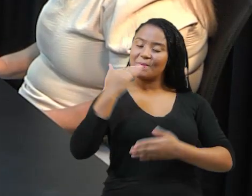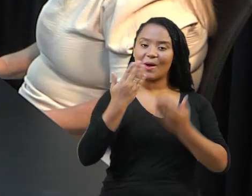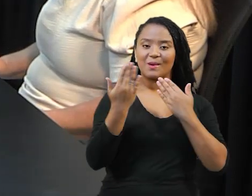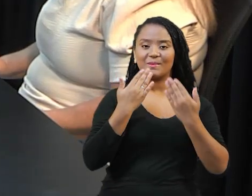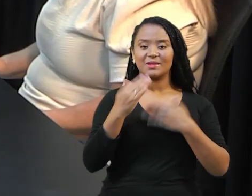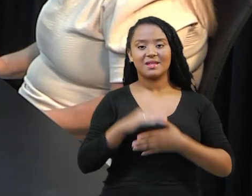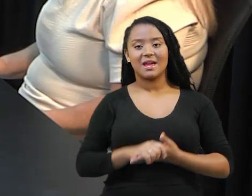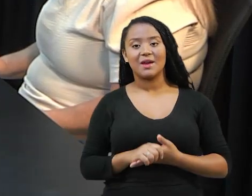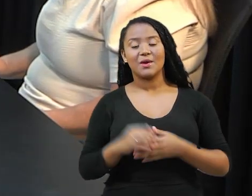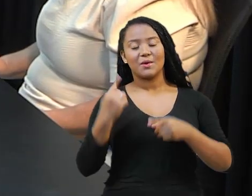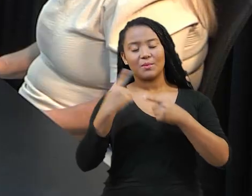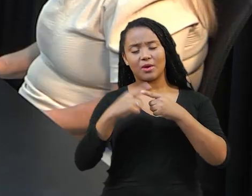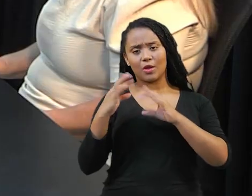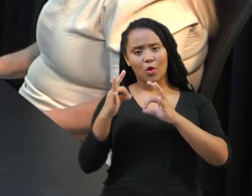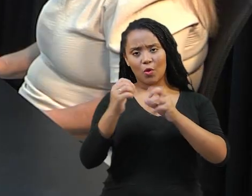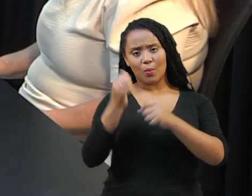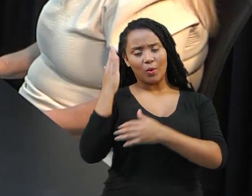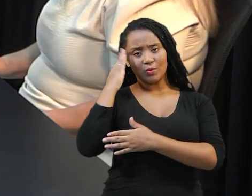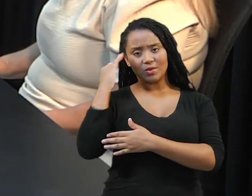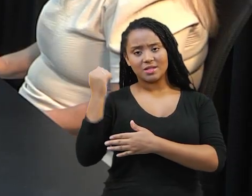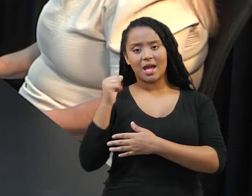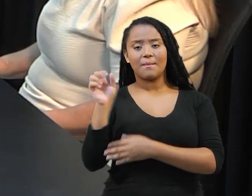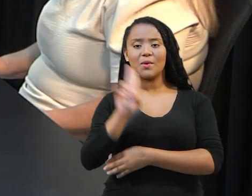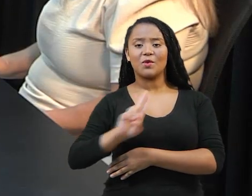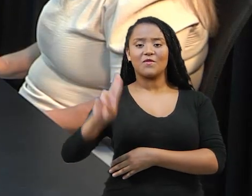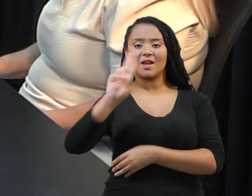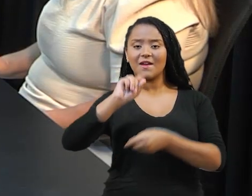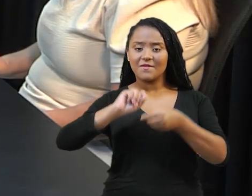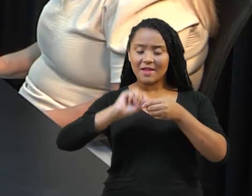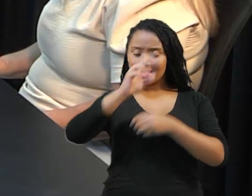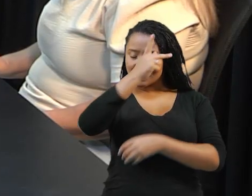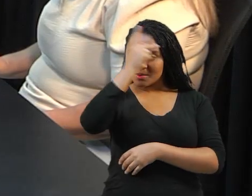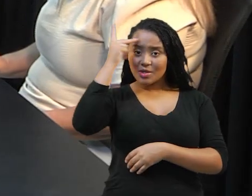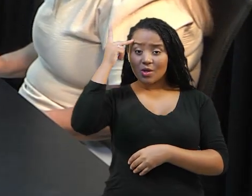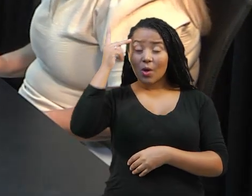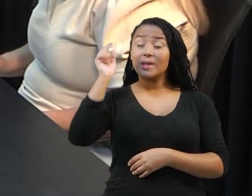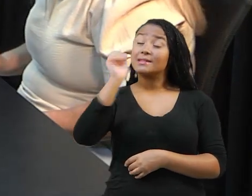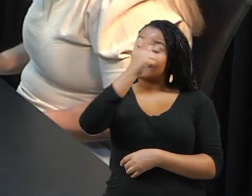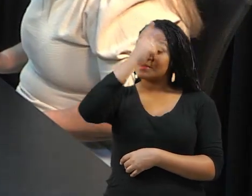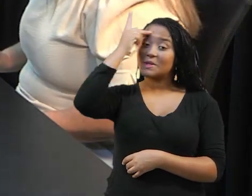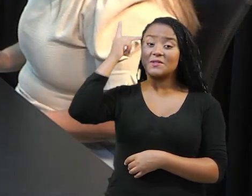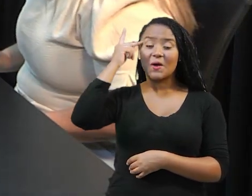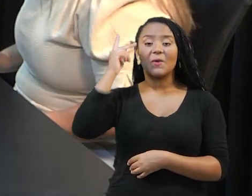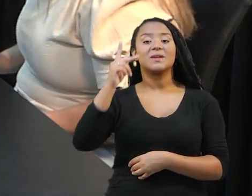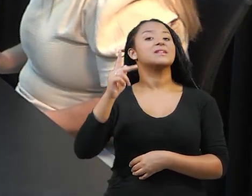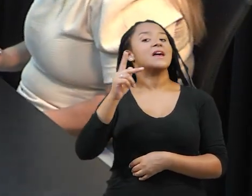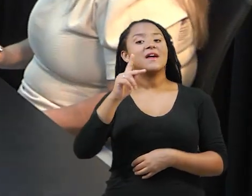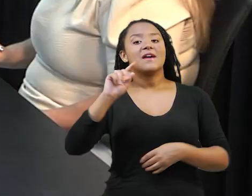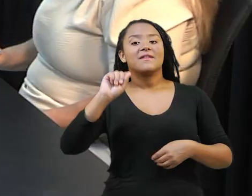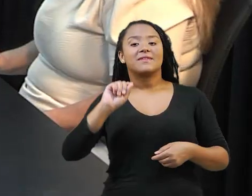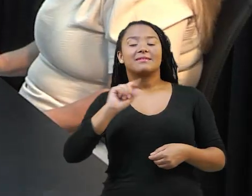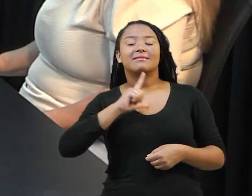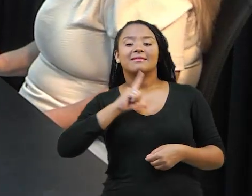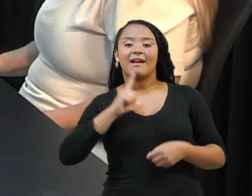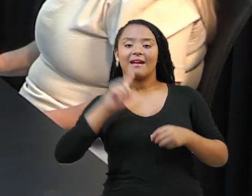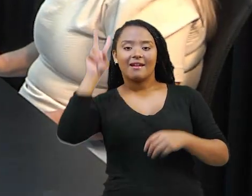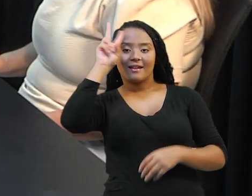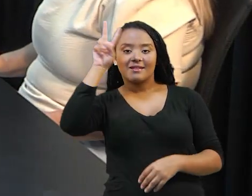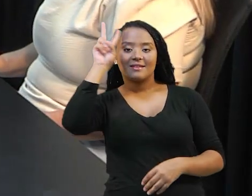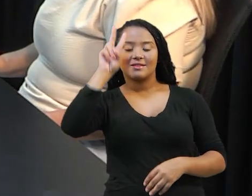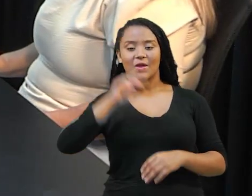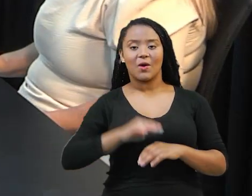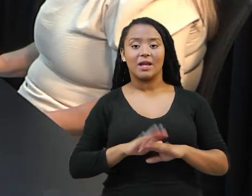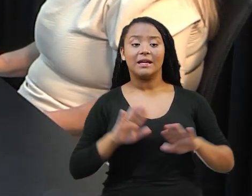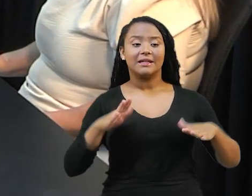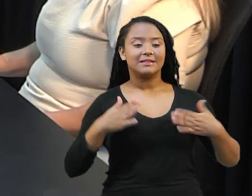de gente... É feita de história. Olá, Paulo, seja muito bem-vindo ao programa Bora Prosear. Eu queria que você